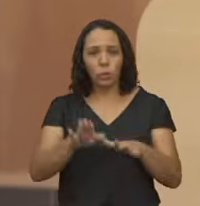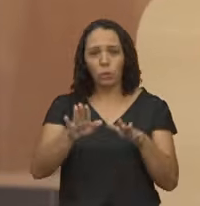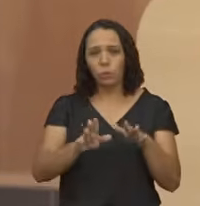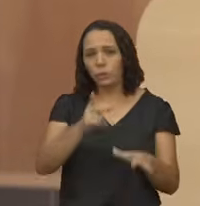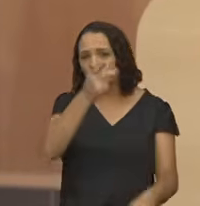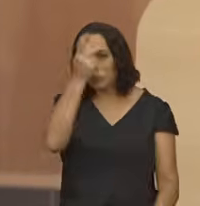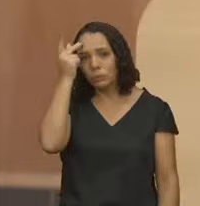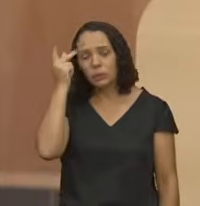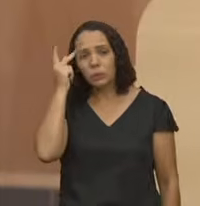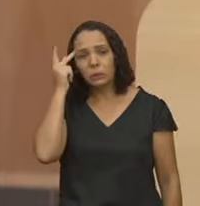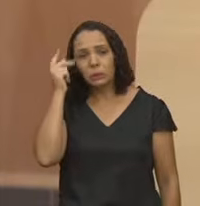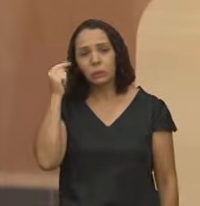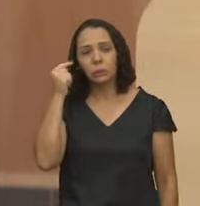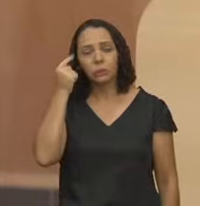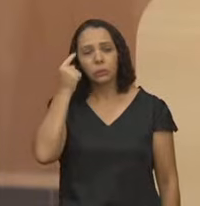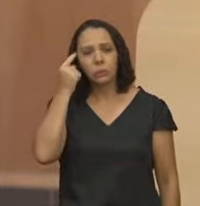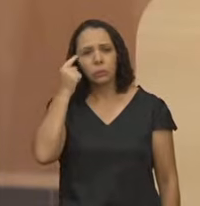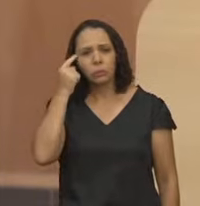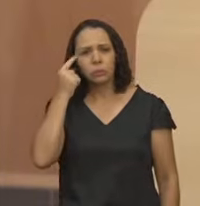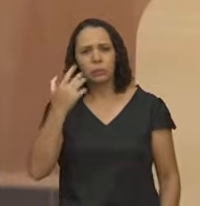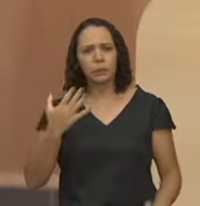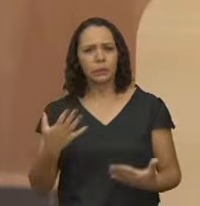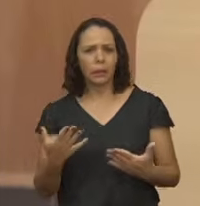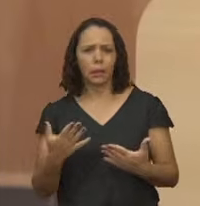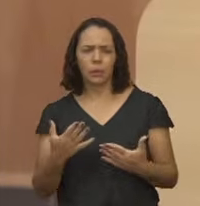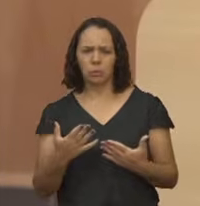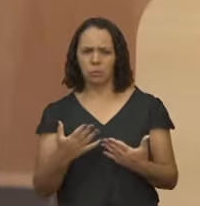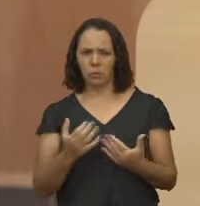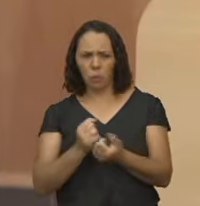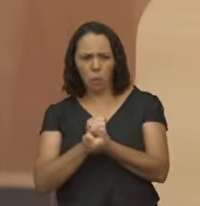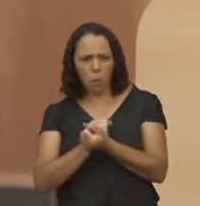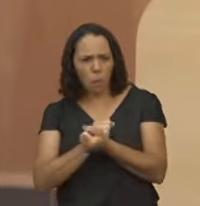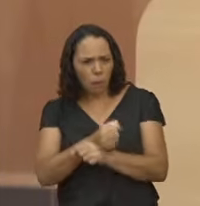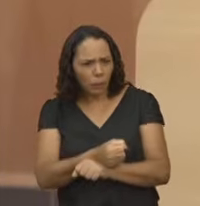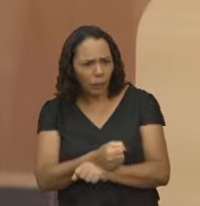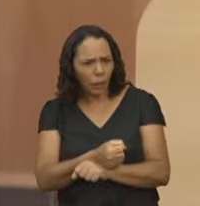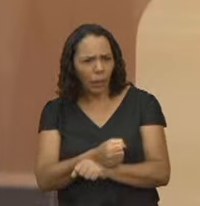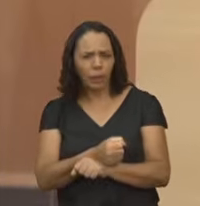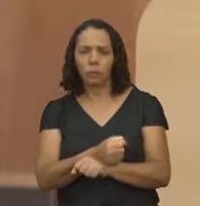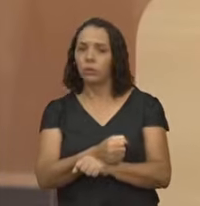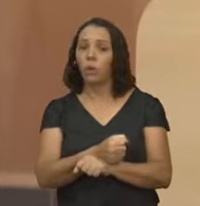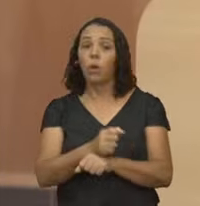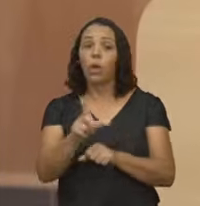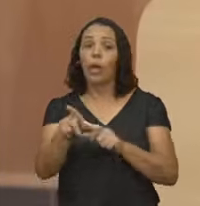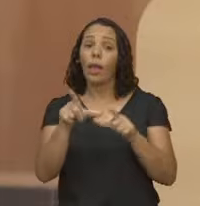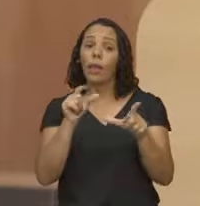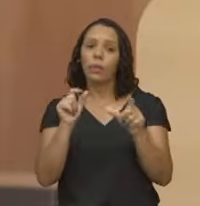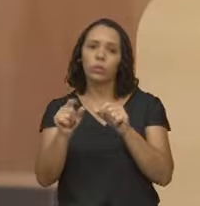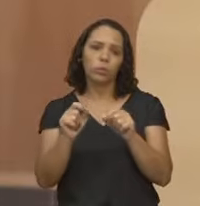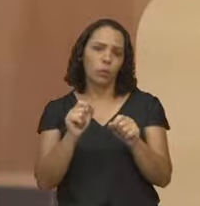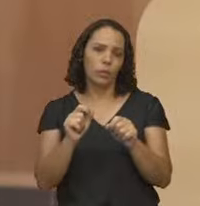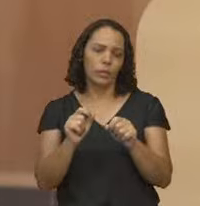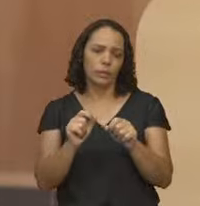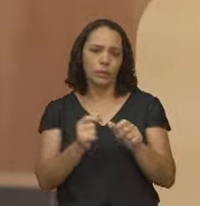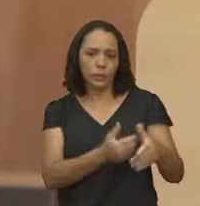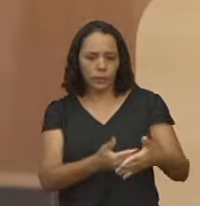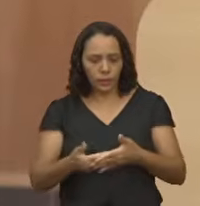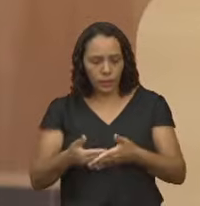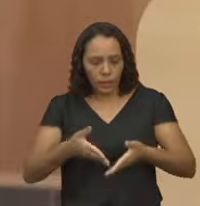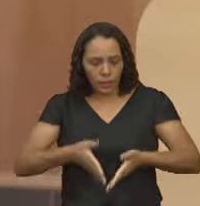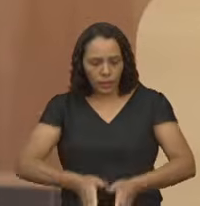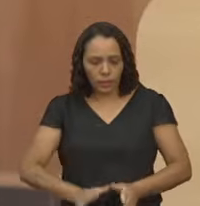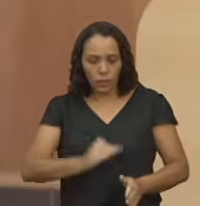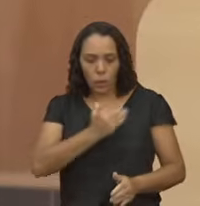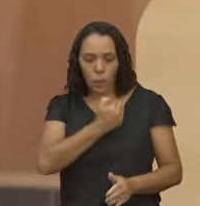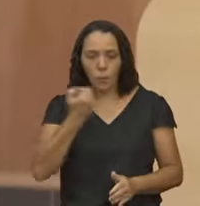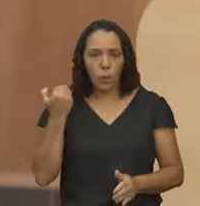vai ser uma coisa agressiva, porque é a opção, escolher fazer ou não, né? É uma mudança ainda que tem acontecido, que